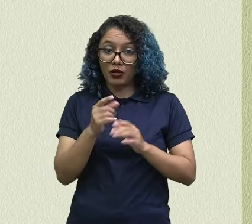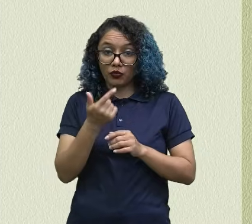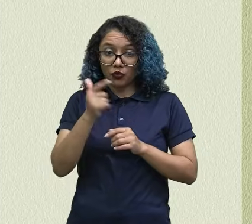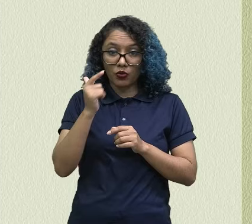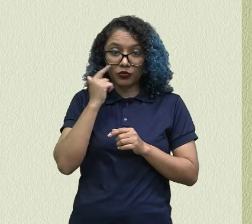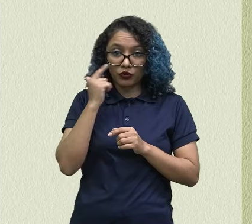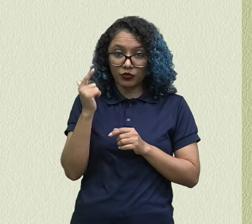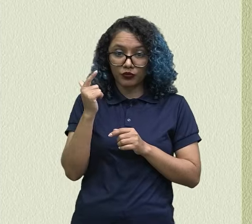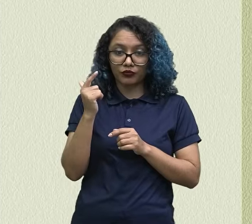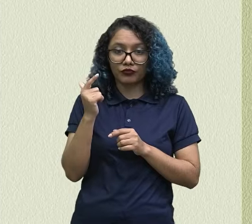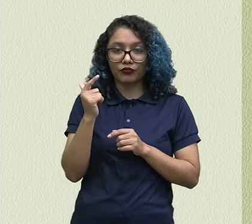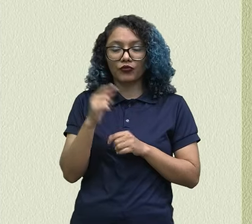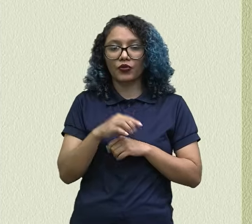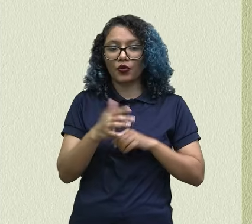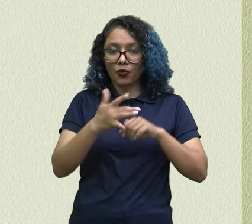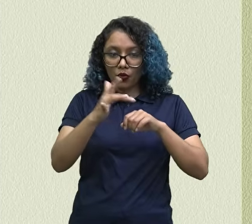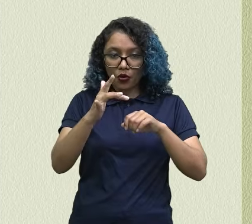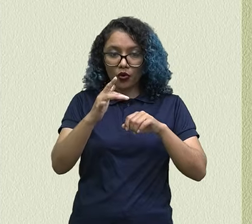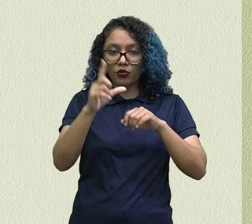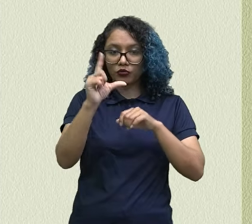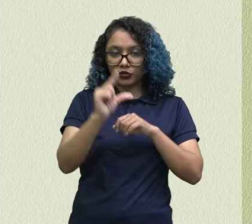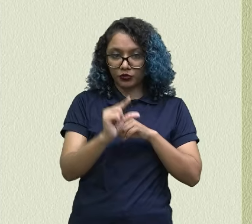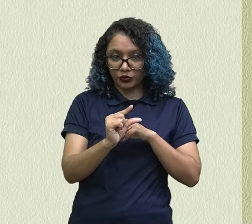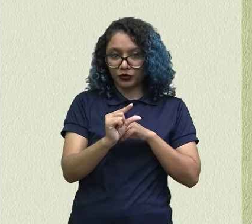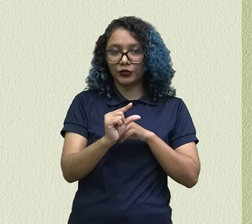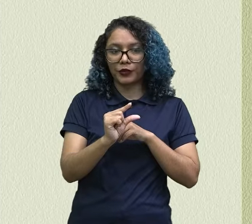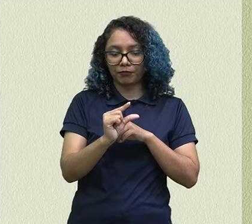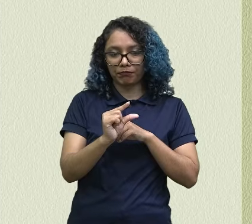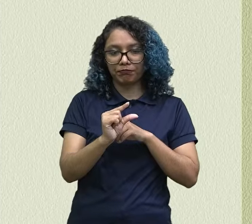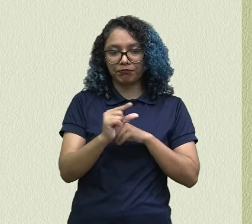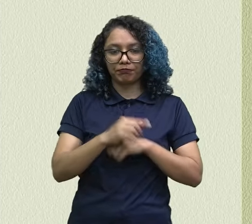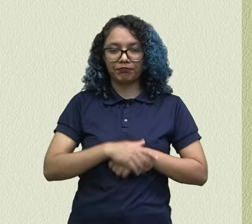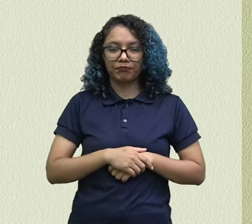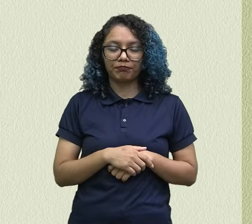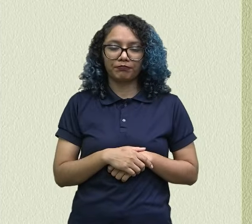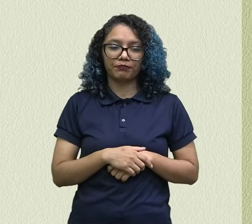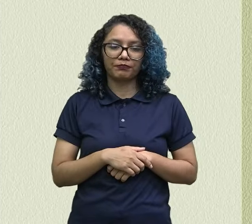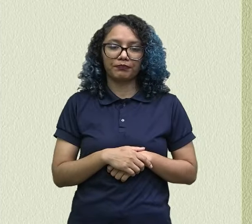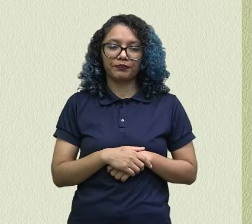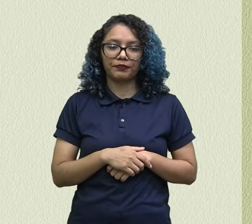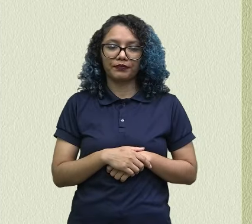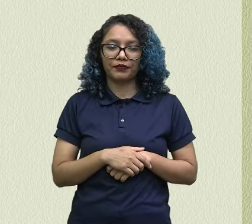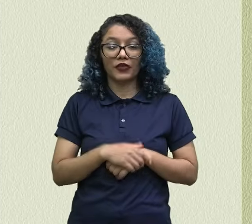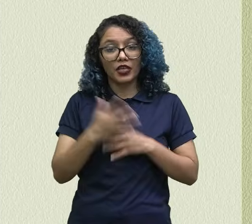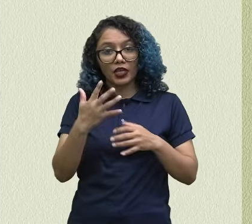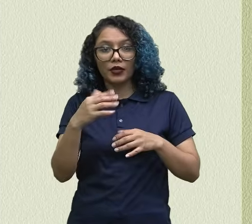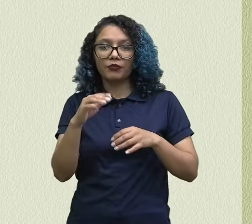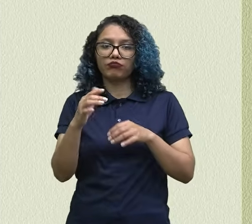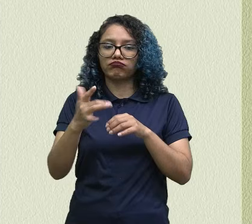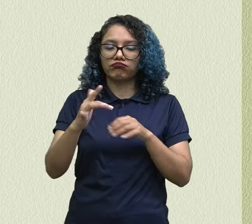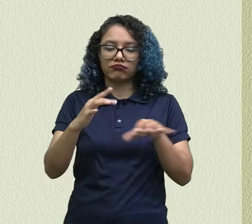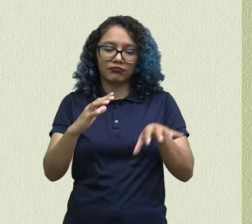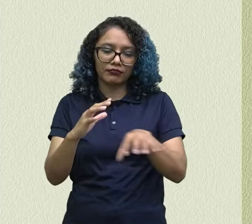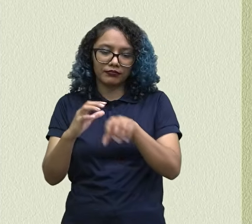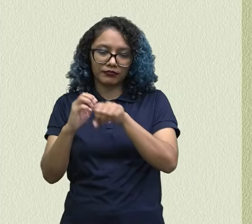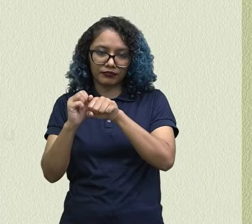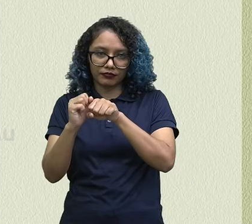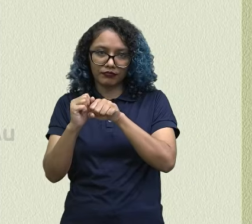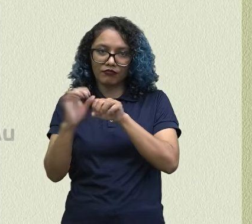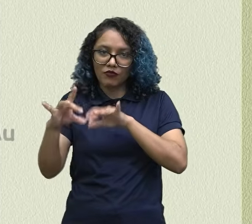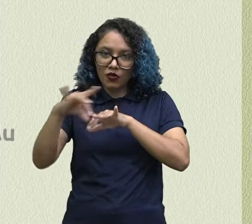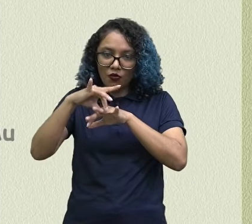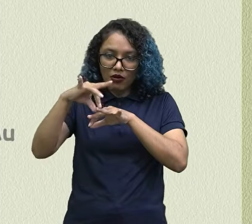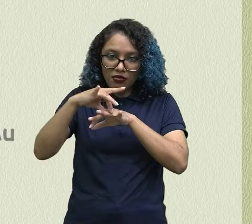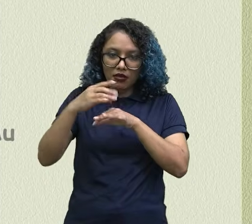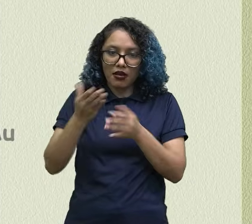a redução do ouro 3+, e há a deposição do ouro metálico, formado nessa